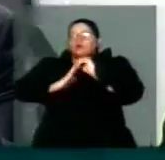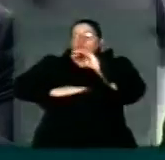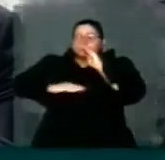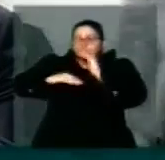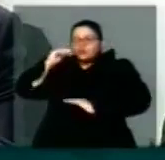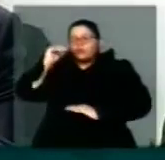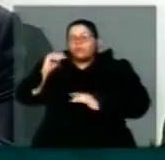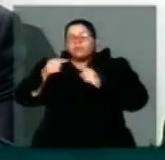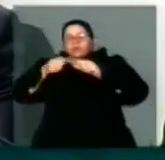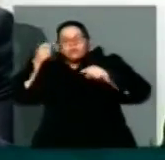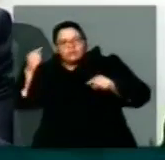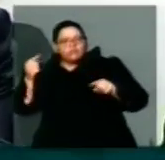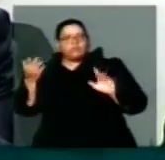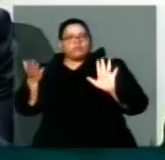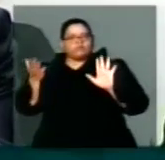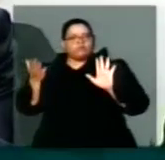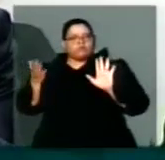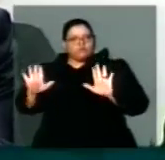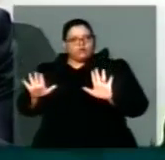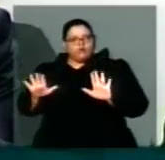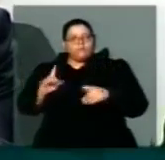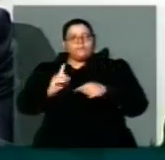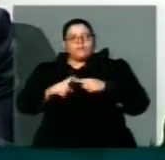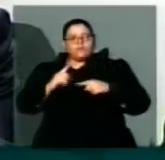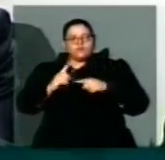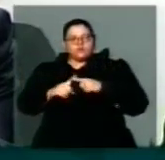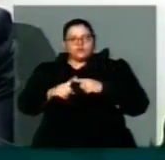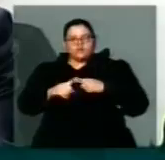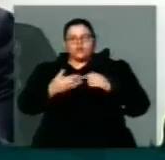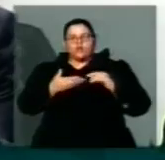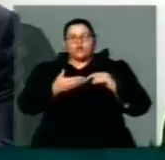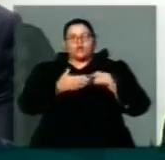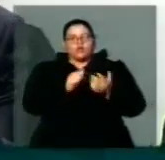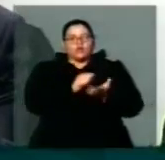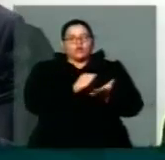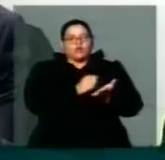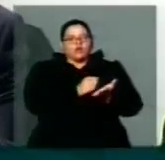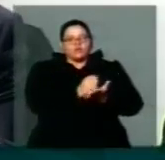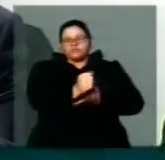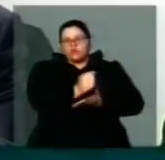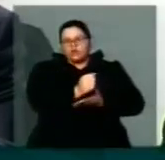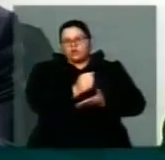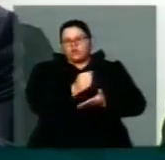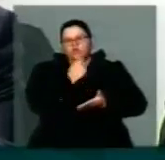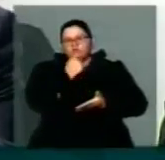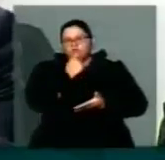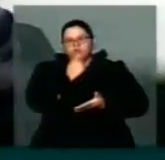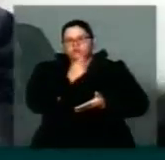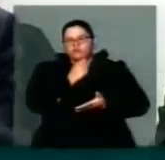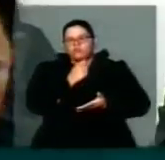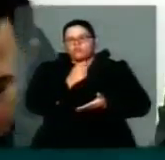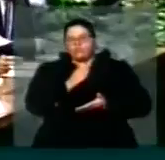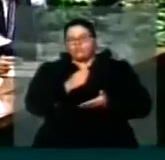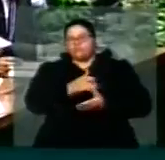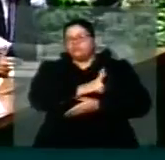o embasamento do arquivamento do senador Delcídio Amaral, confrontado com o que está nos outros, é uma